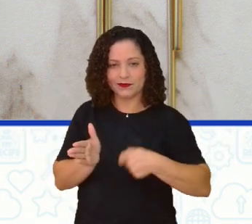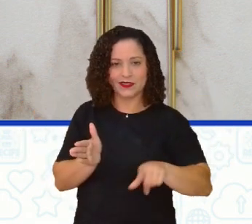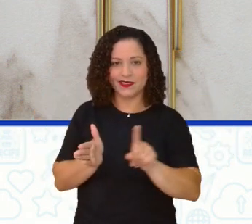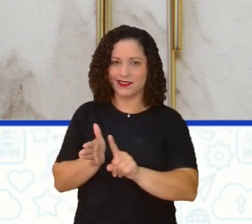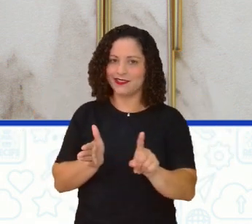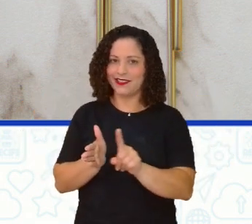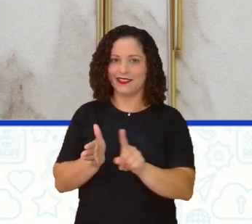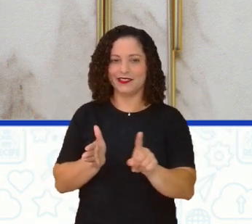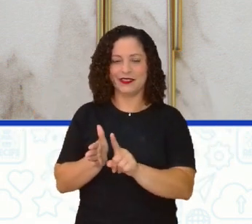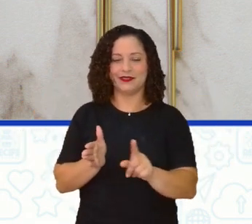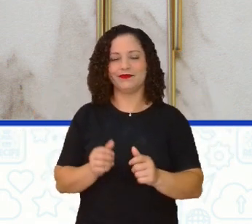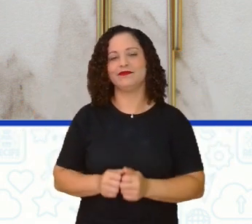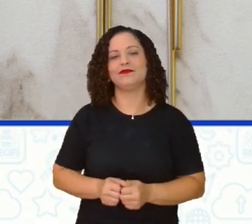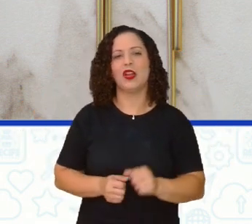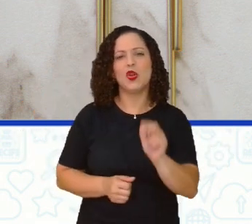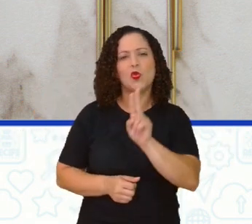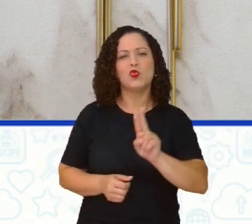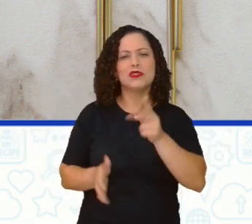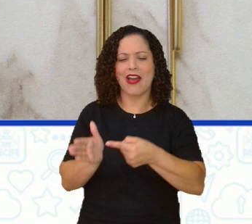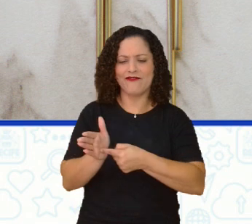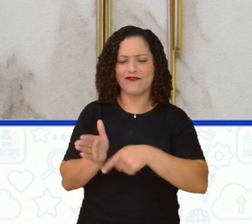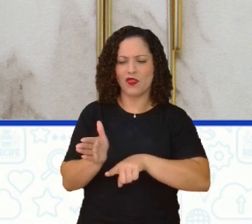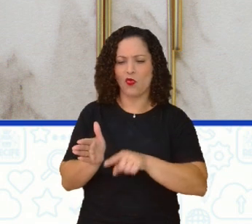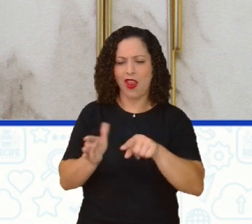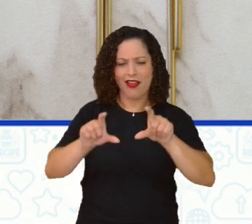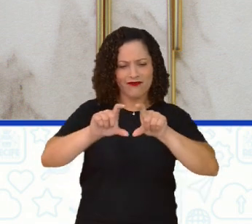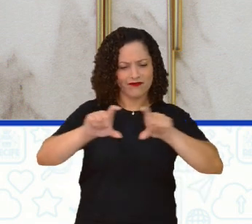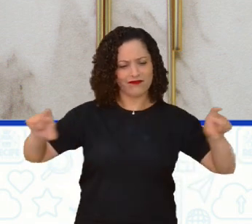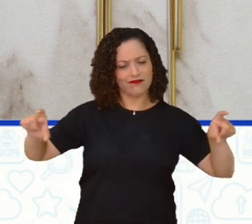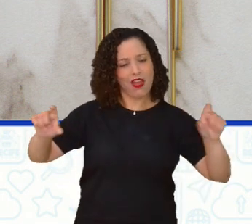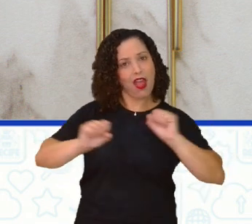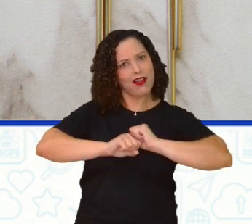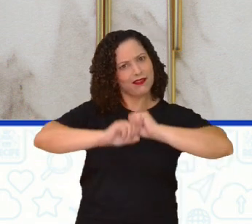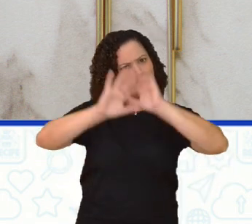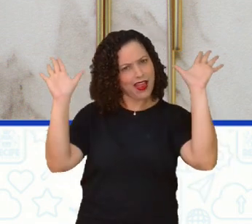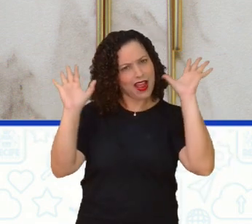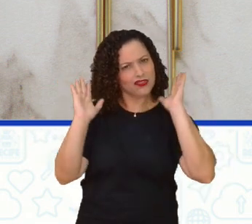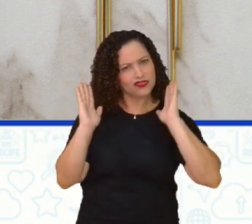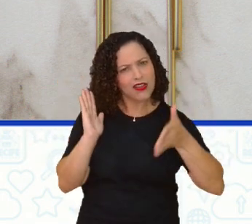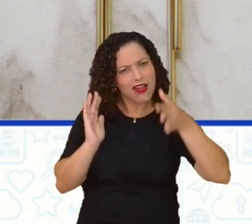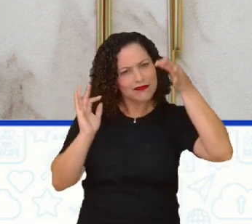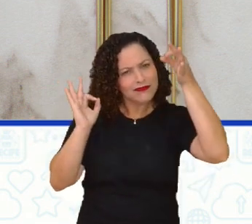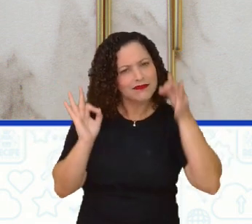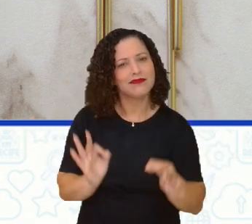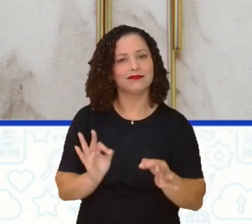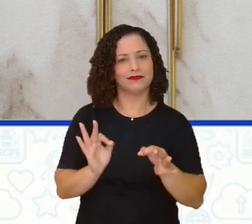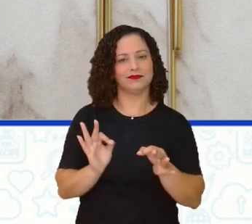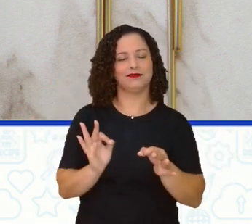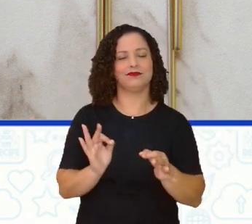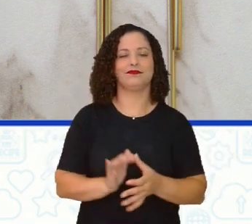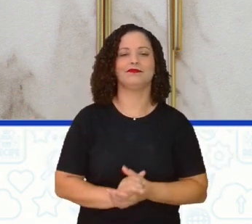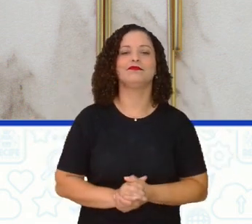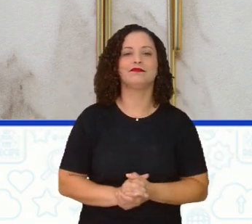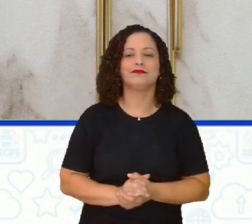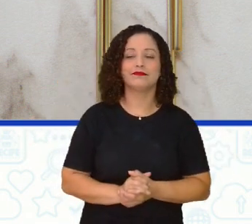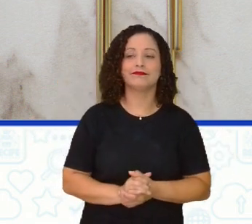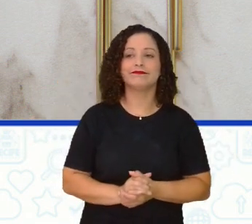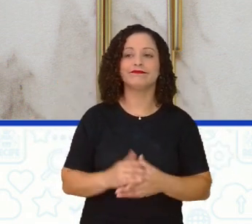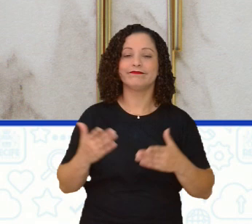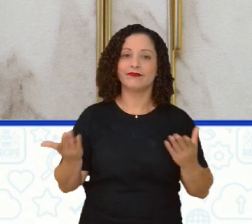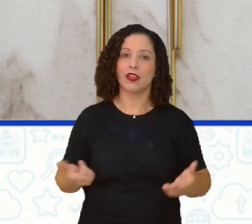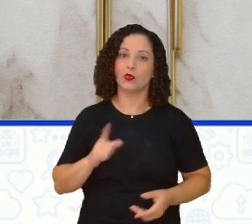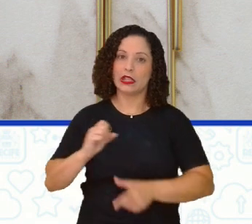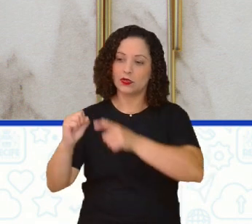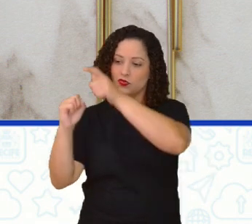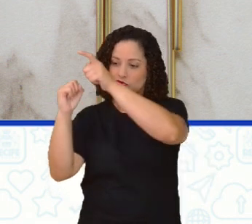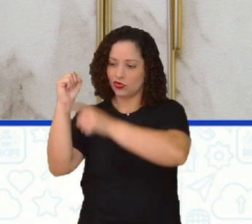necessário usar vírgula, não é? Quando está nessa ordem direta, não é? Que eu sempre falo para vocês,